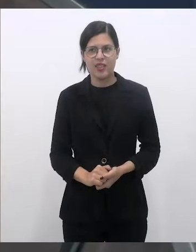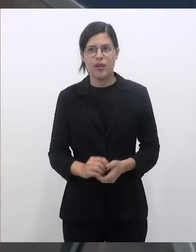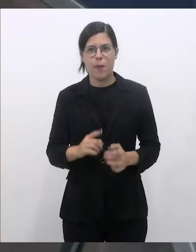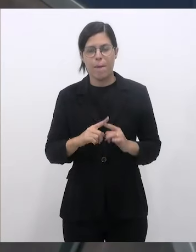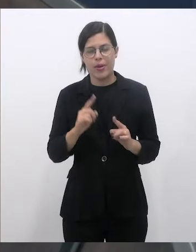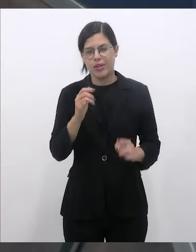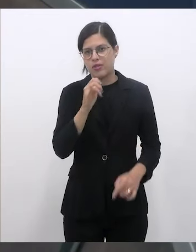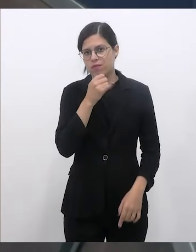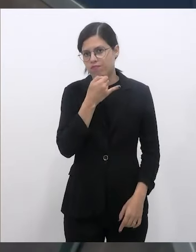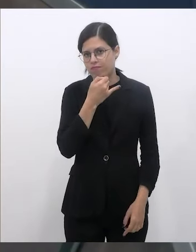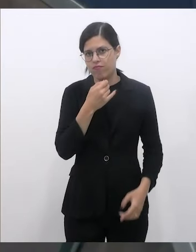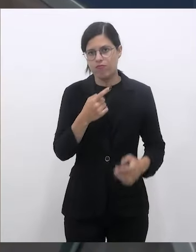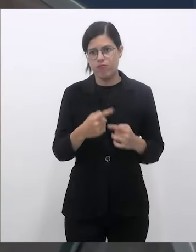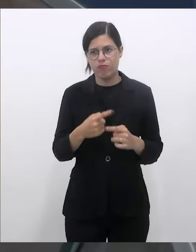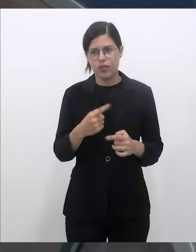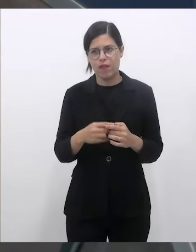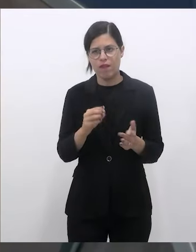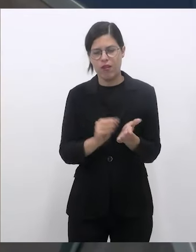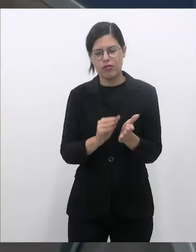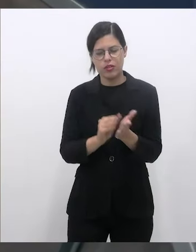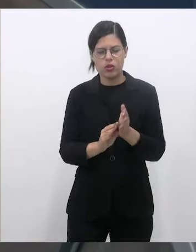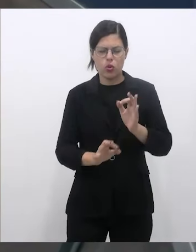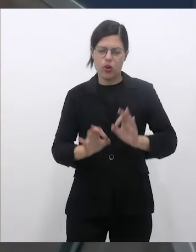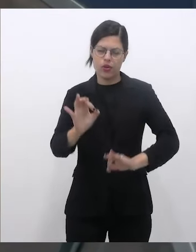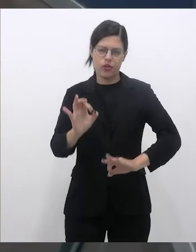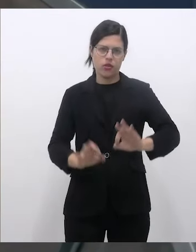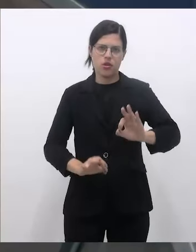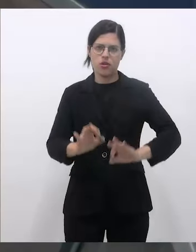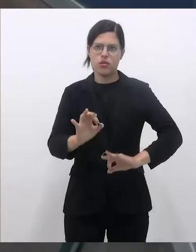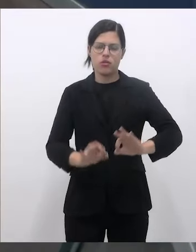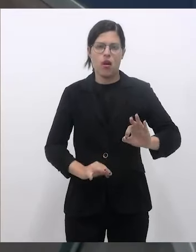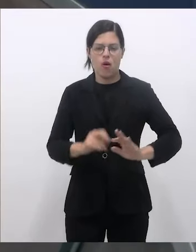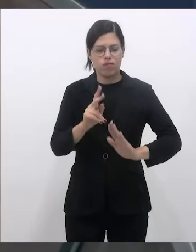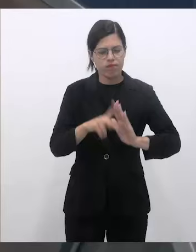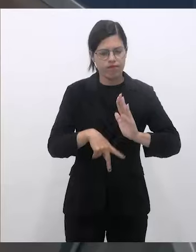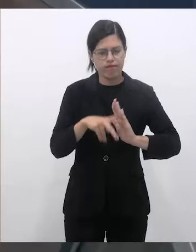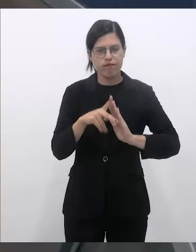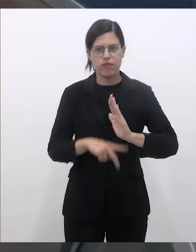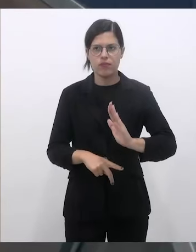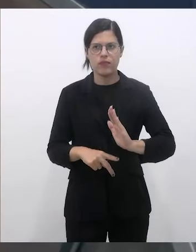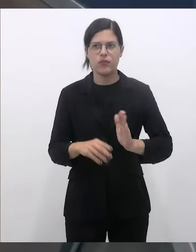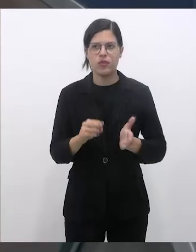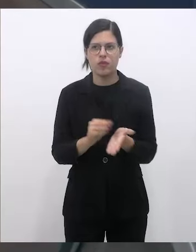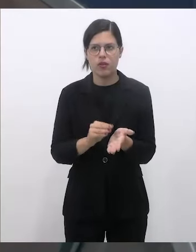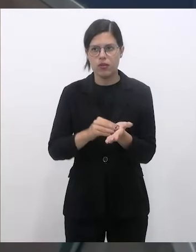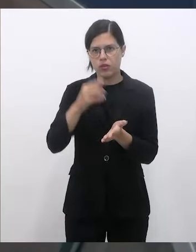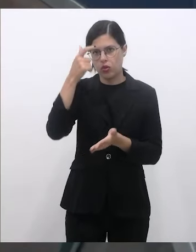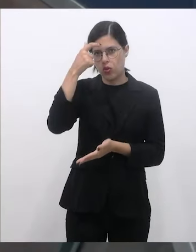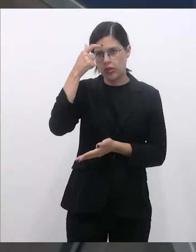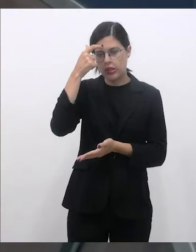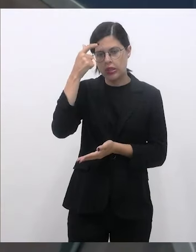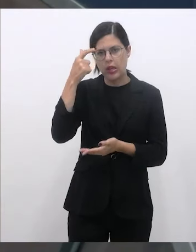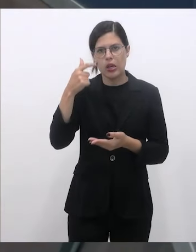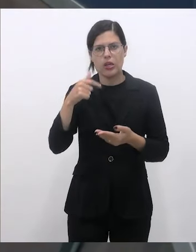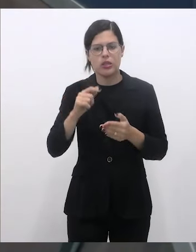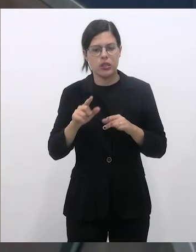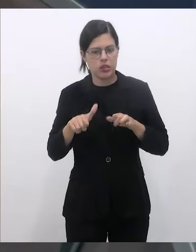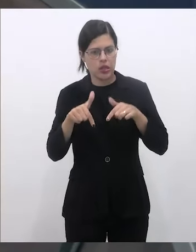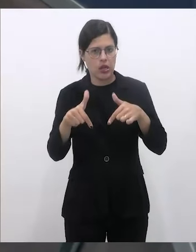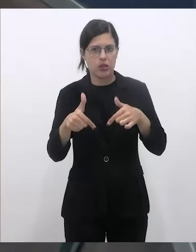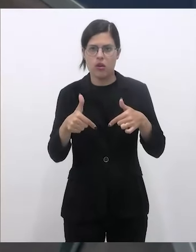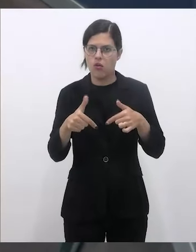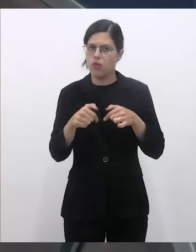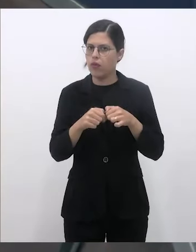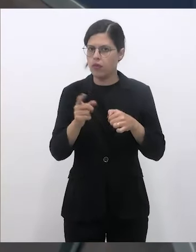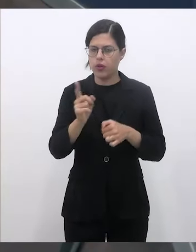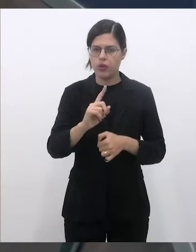lamentavelmente, por um deslize, por uma falta de planejamento, por uma falta de consciência, por uma falta de